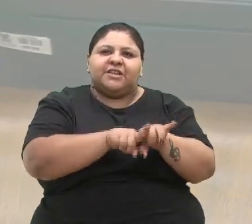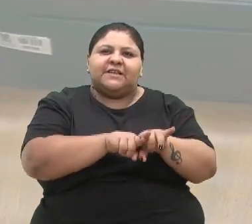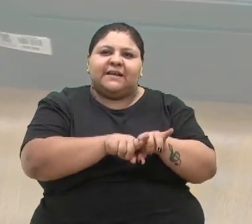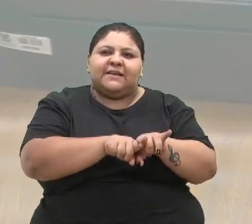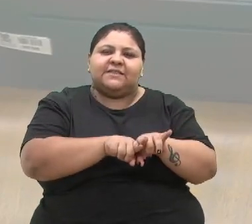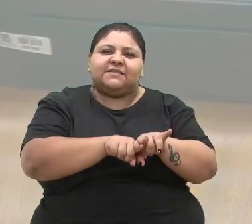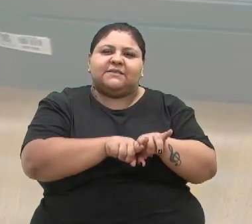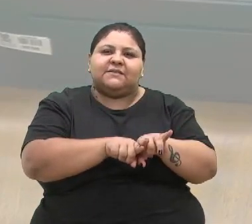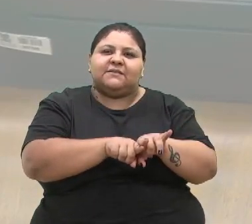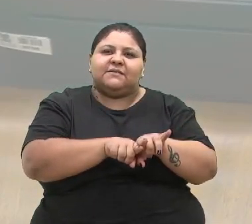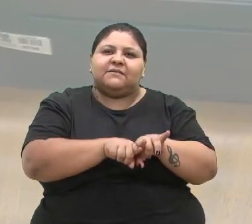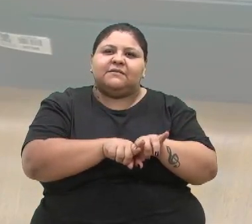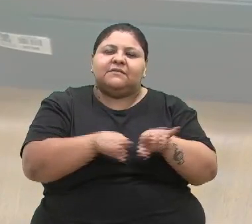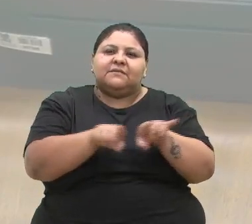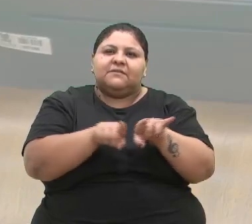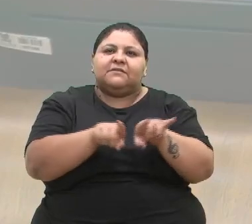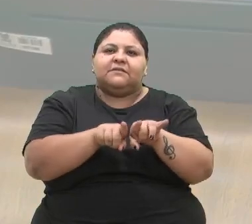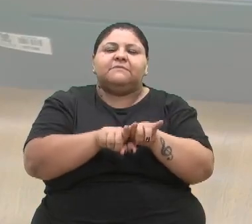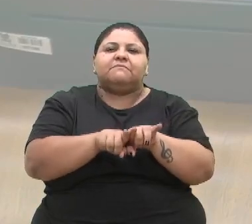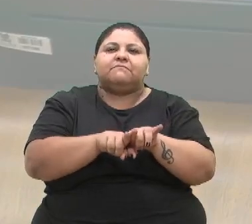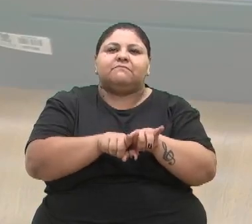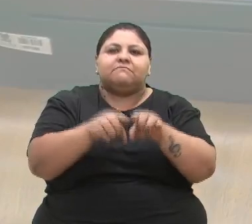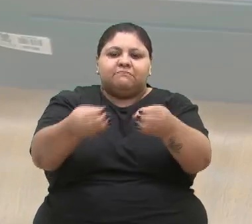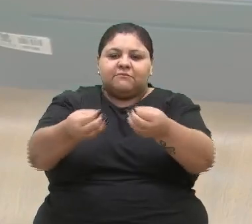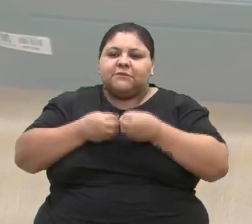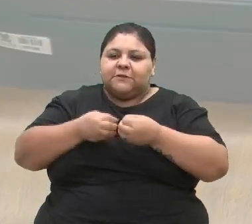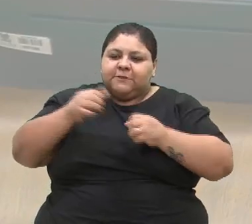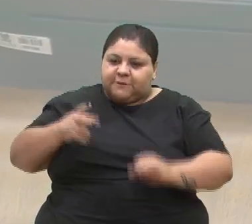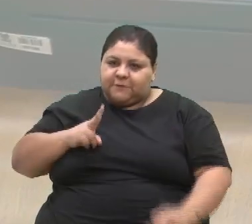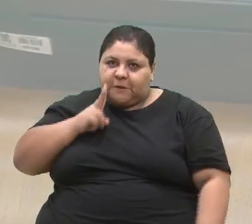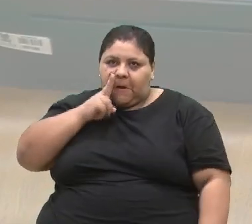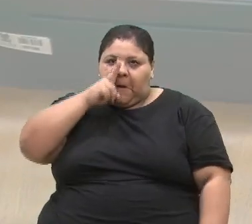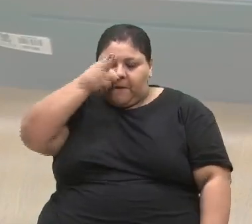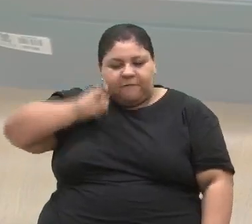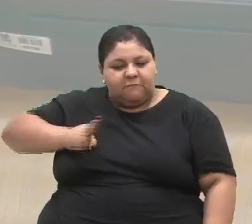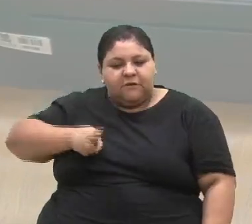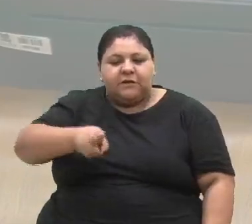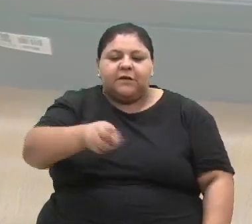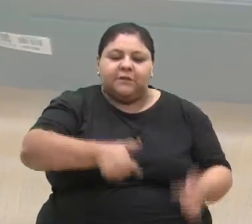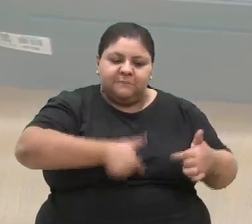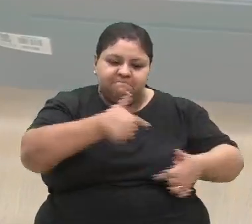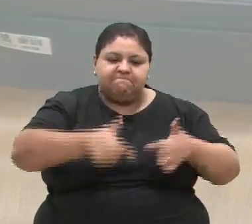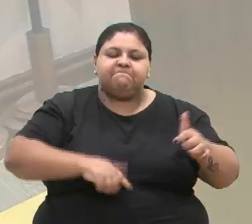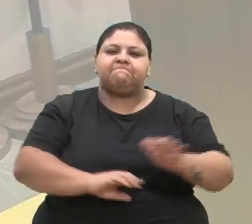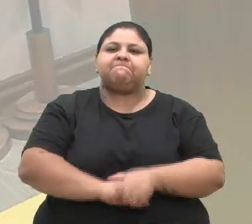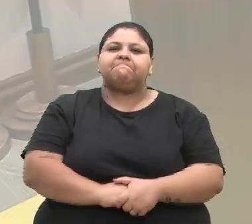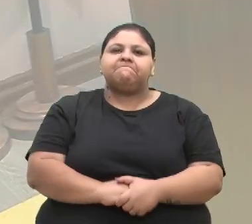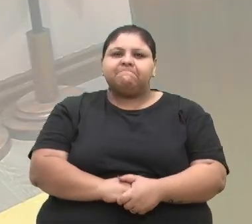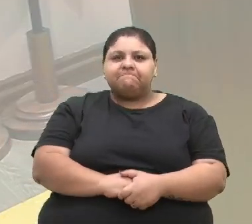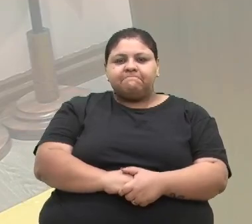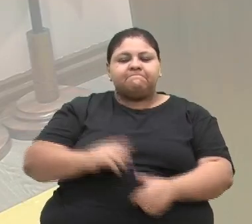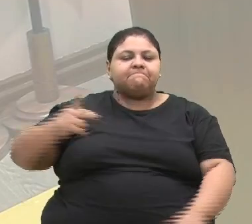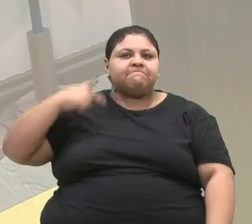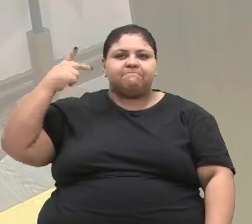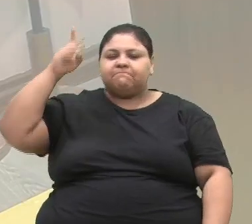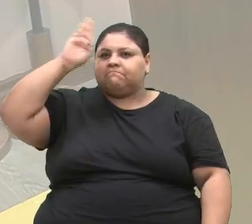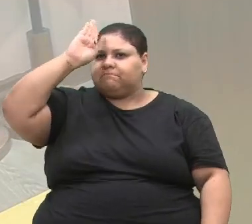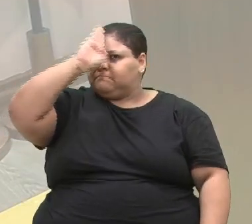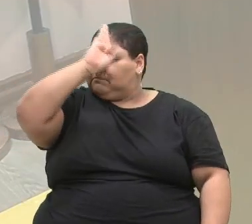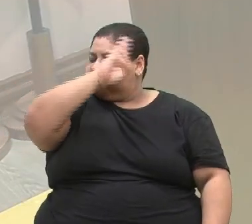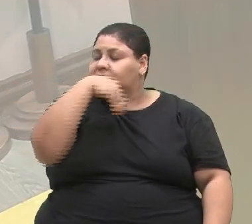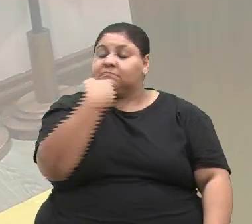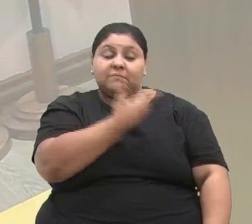tua parte, pelo teu trabalho aí, eu tenho certeza absoluta que a gente fica, vamos supor,